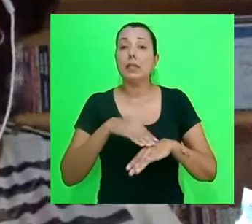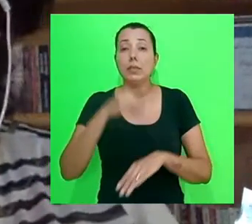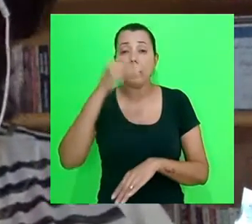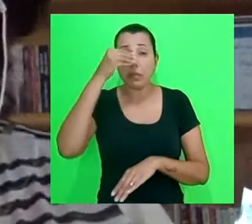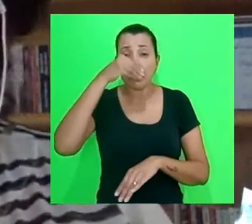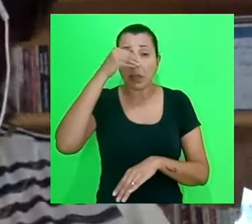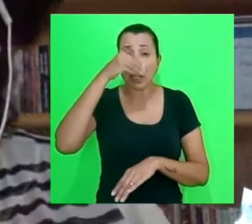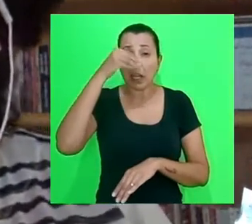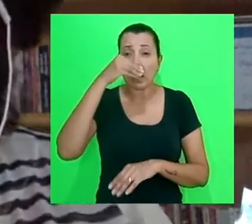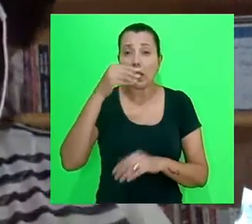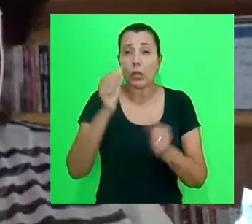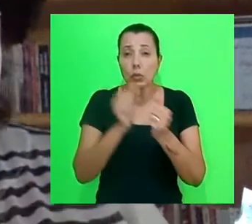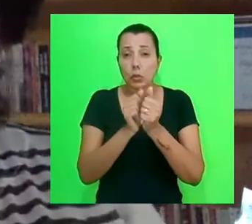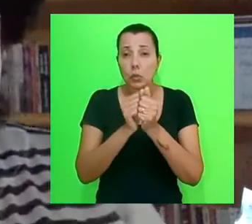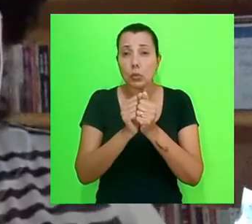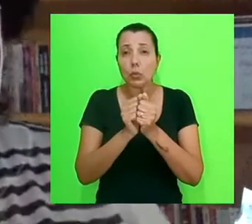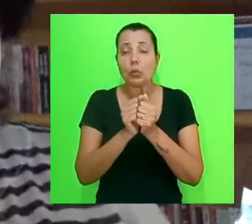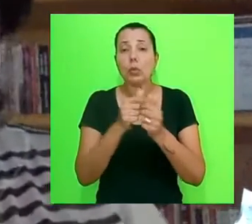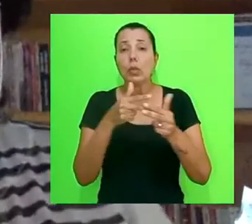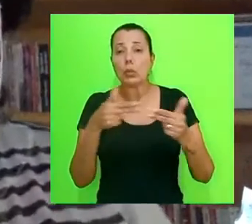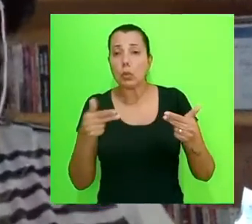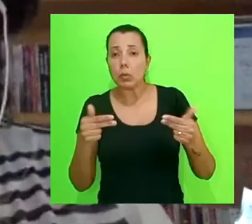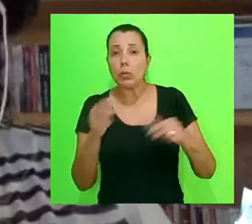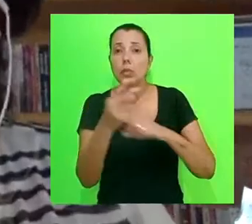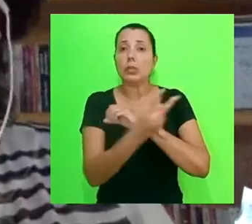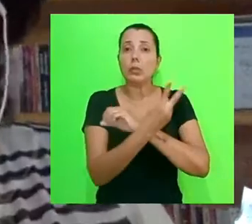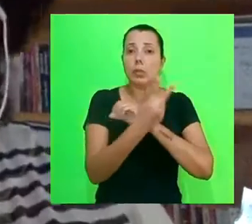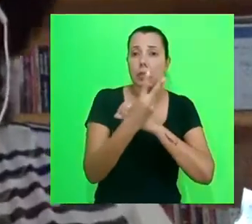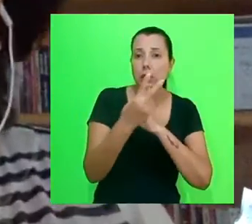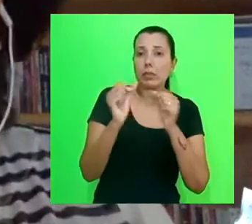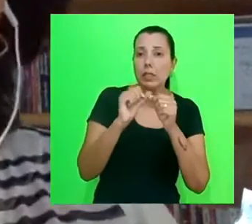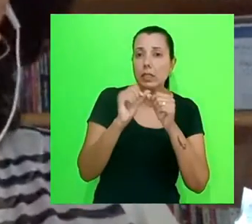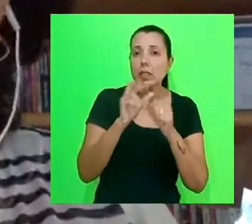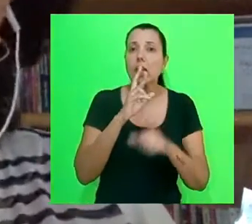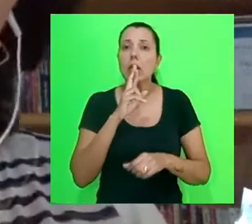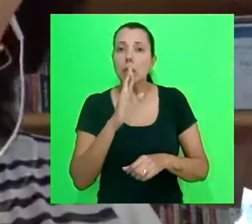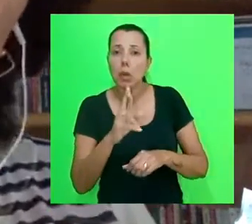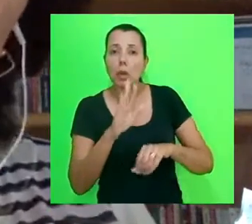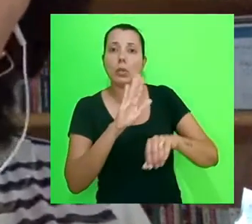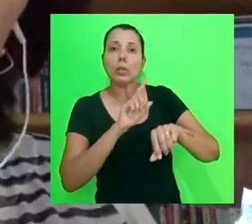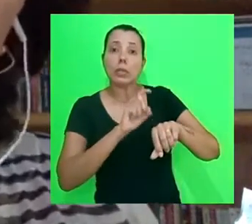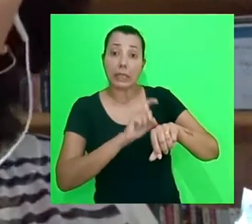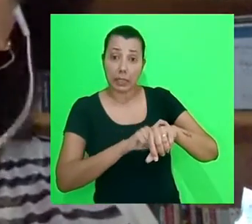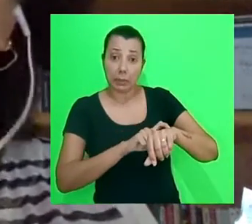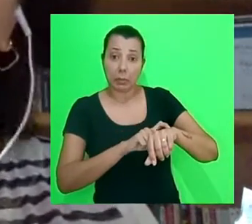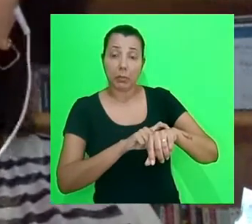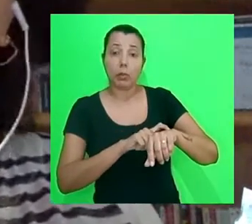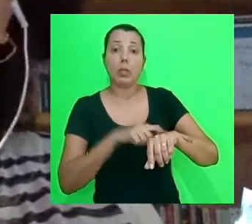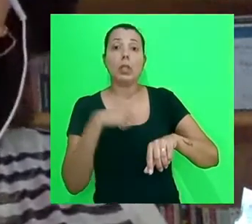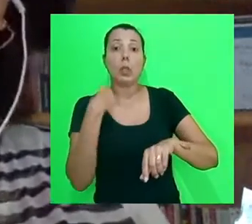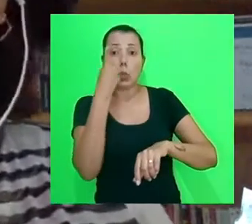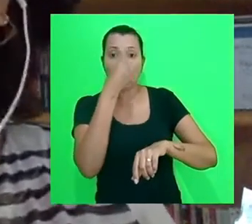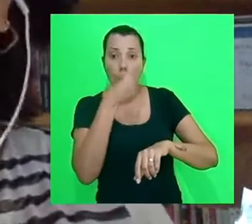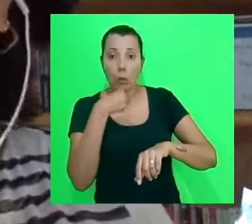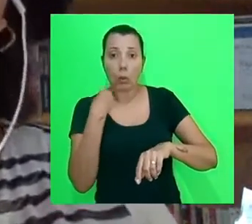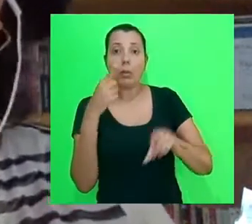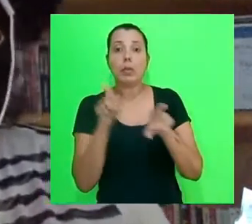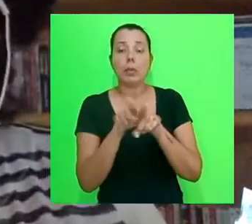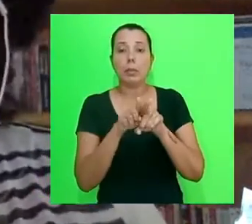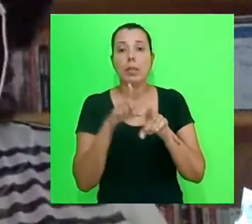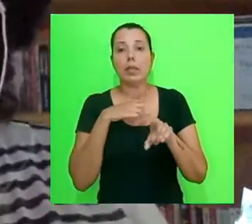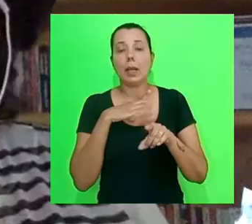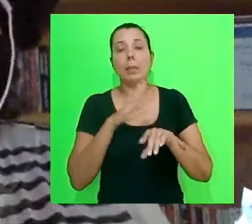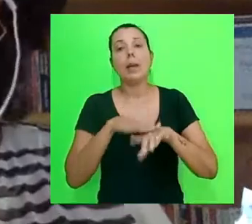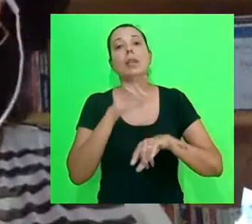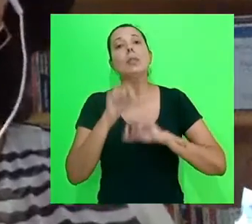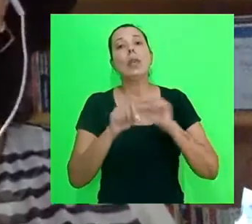de isolamento social, e que está provocando mais e mais sofrimento a essa mulher? Eu diria que é